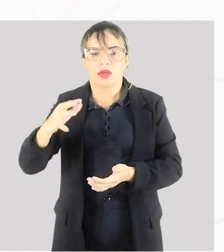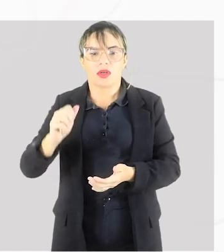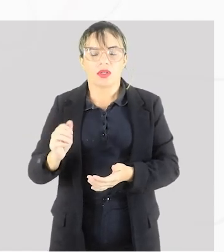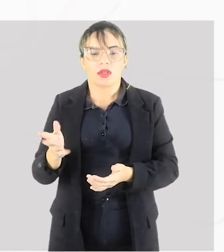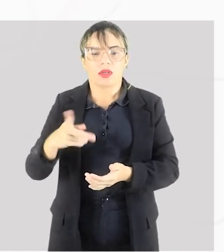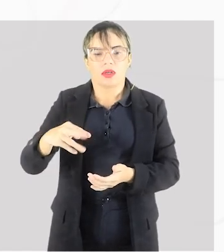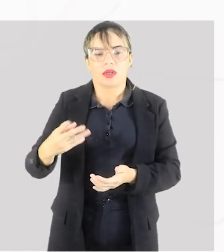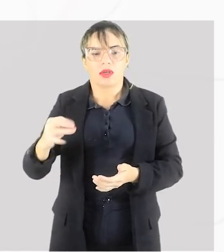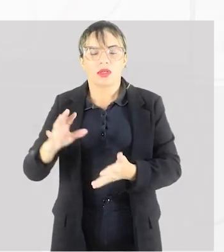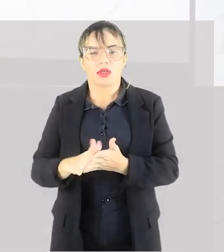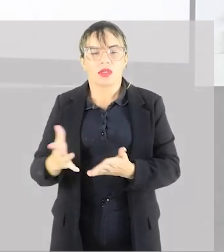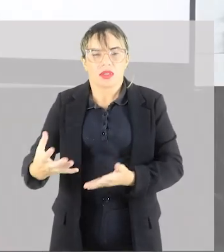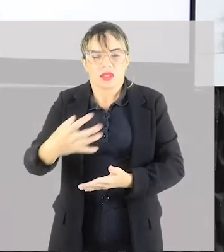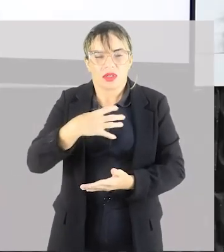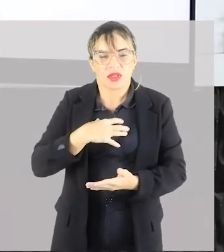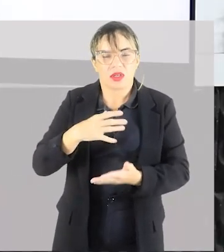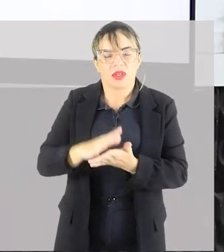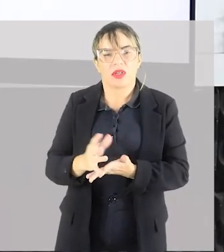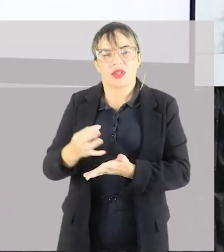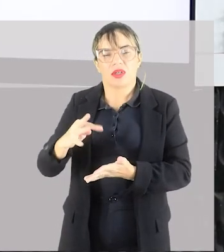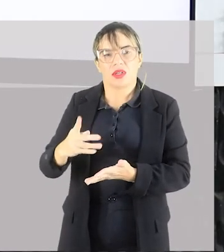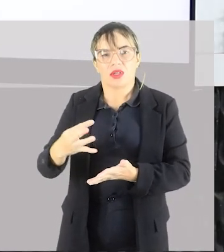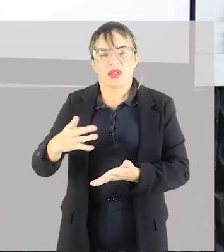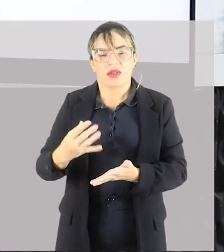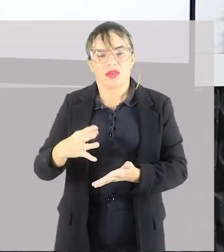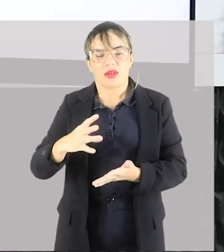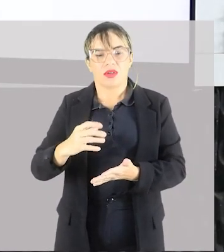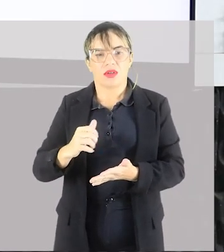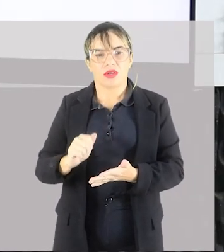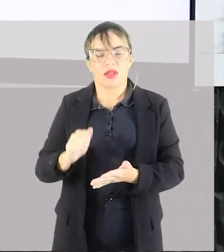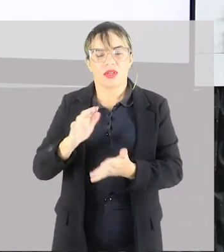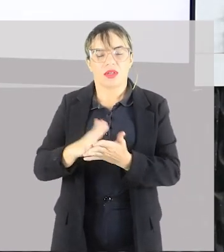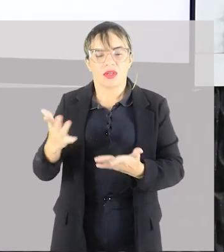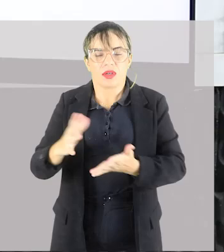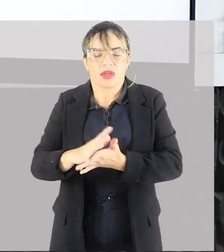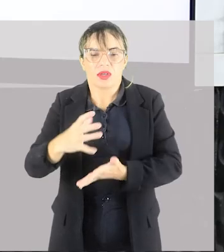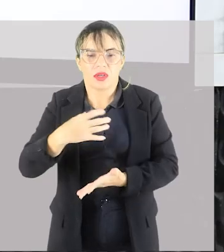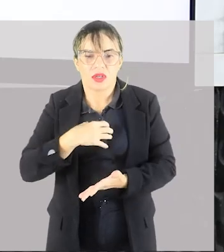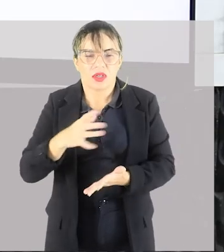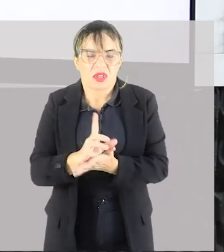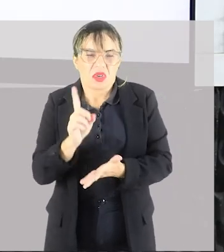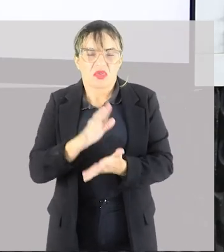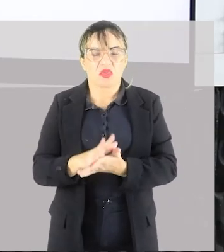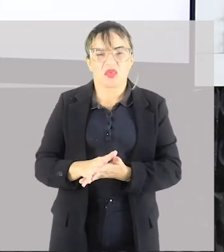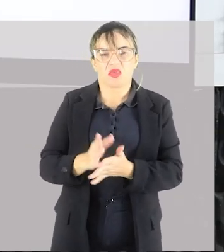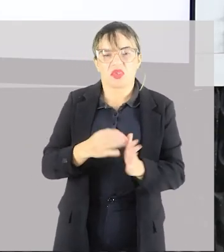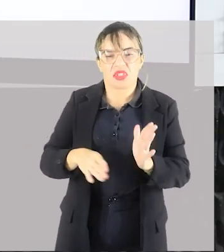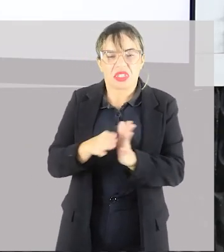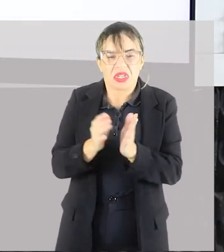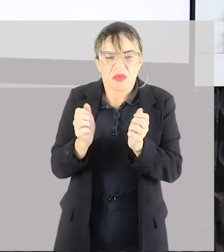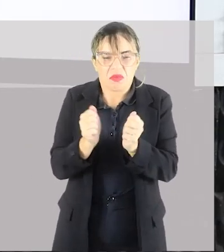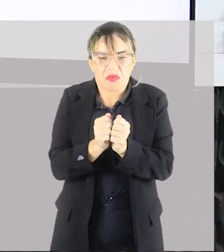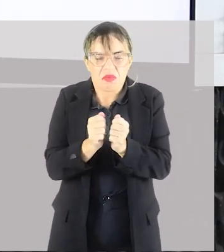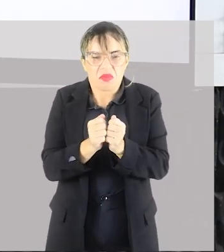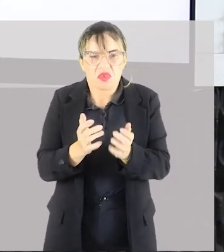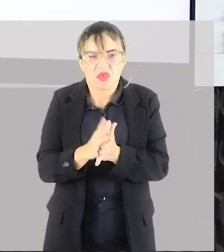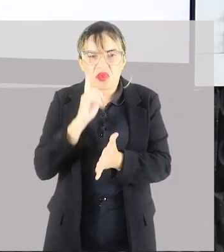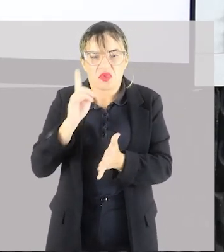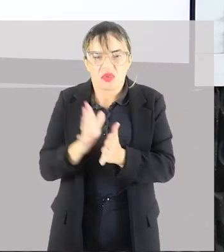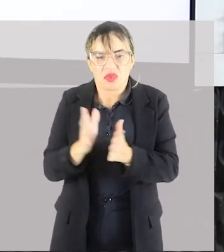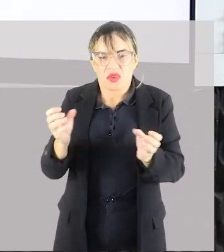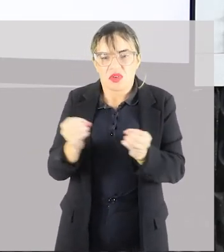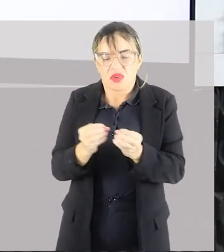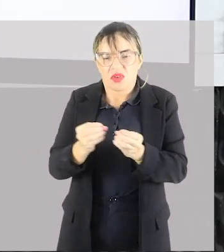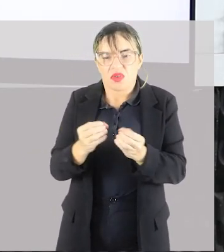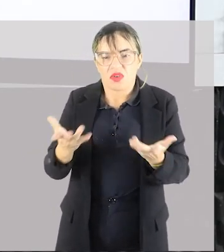A sensação que eu tenho é essa, parece alguma coisa que eu não chegaria perto, né? Mas eu estou falando de nascimento, né? Ela está